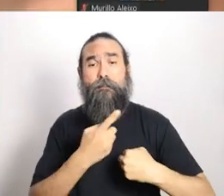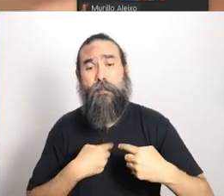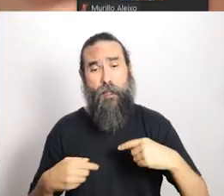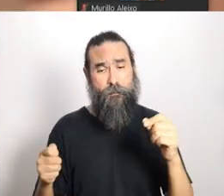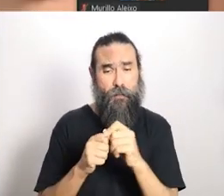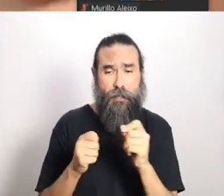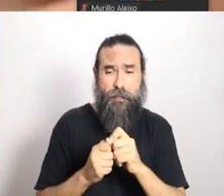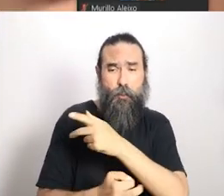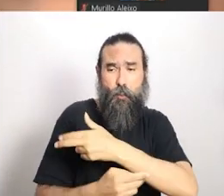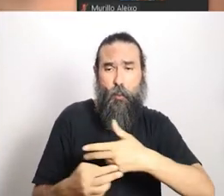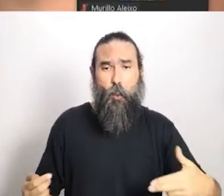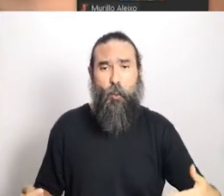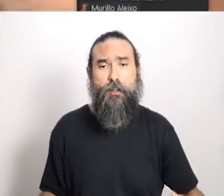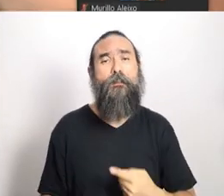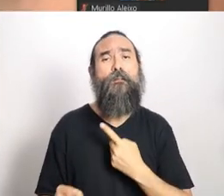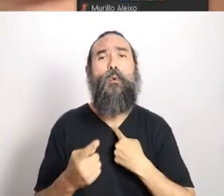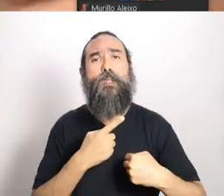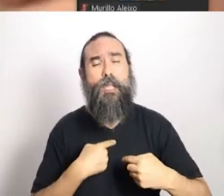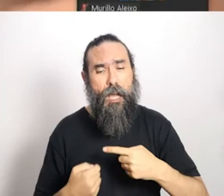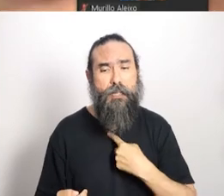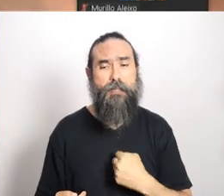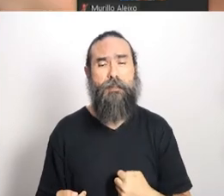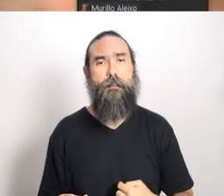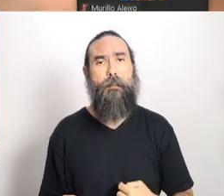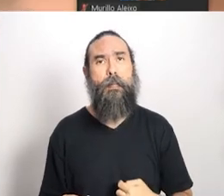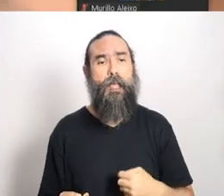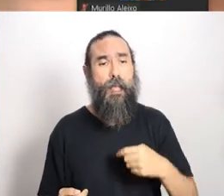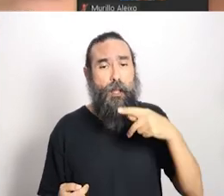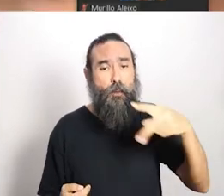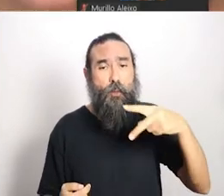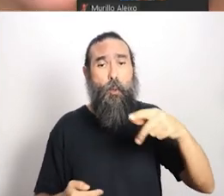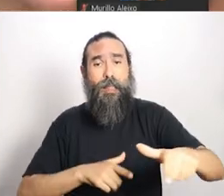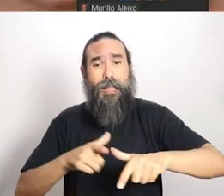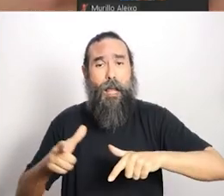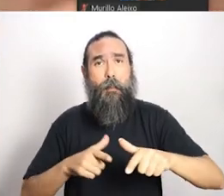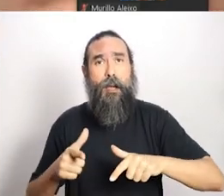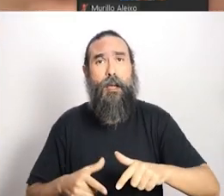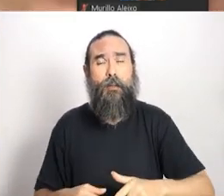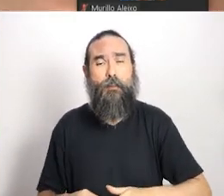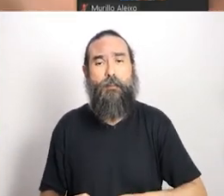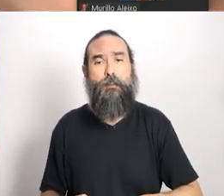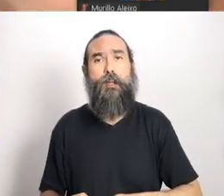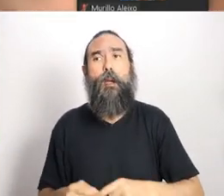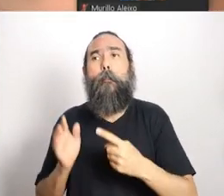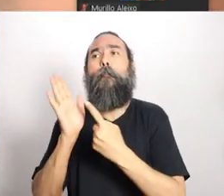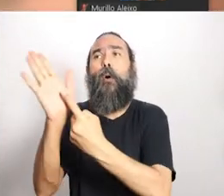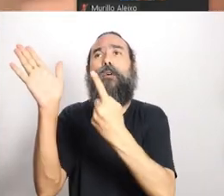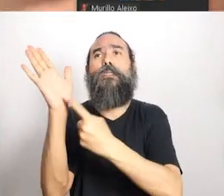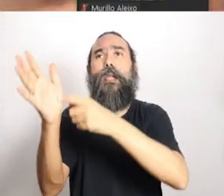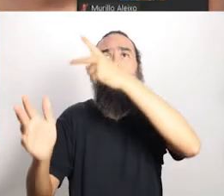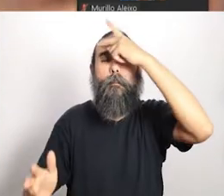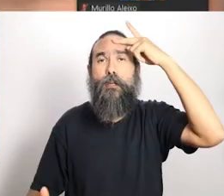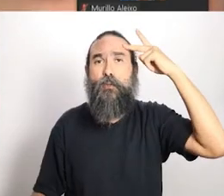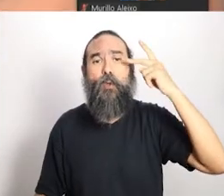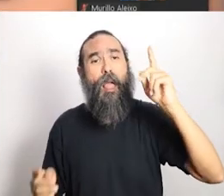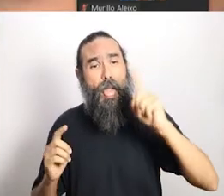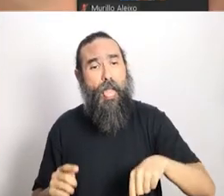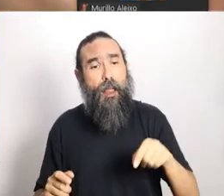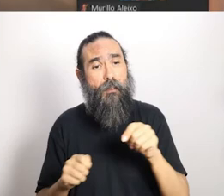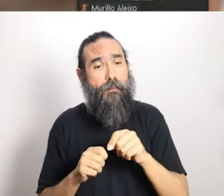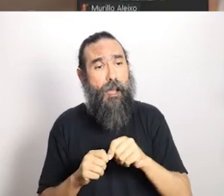vontade de construir, de levar o que ele tem como missão para as pessoas, é o que dá